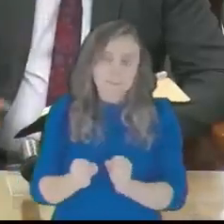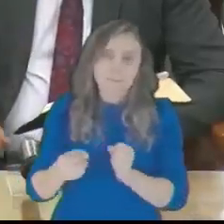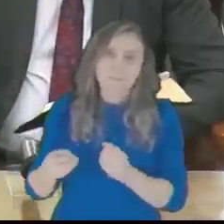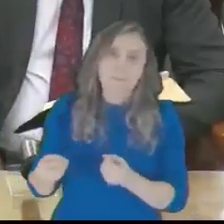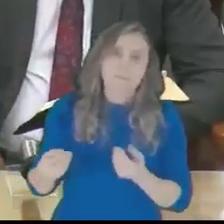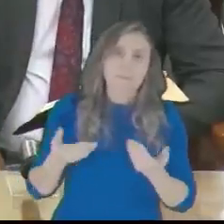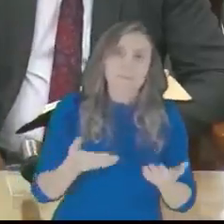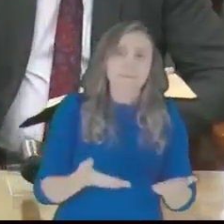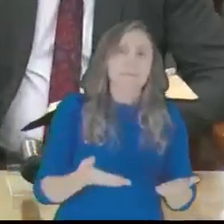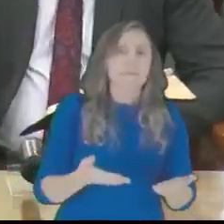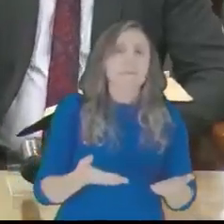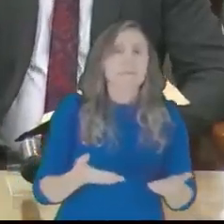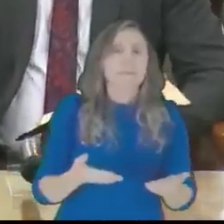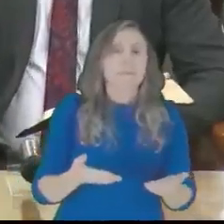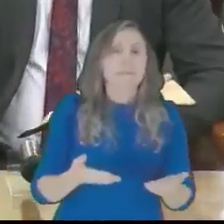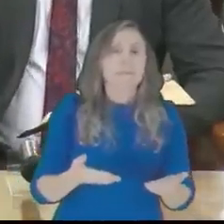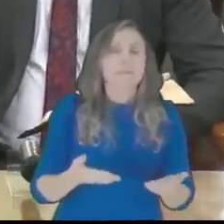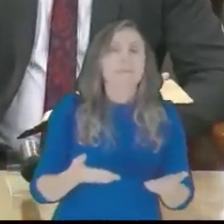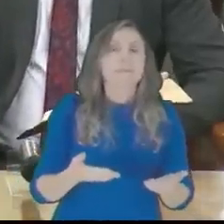Outro